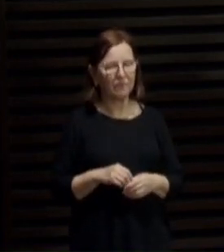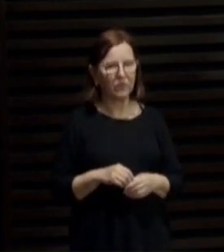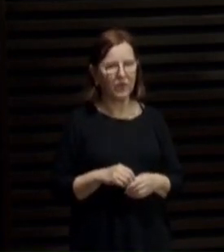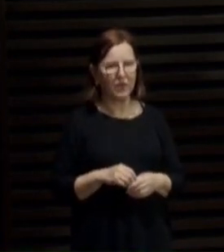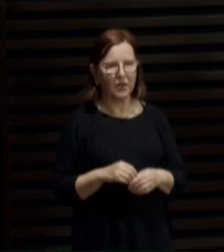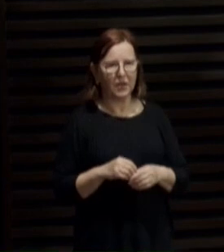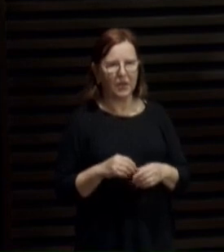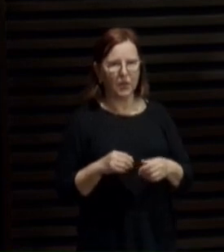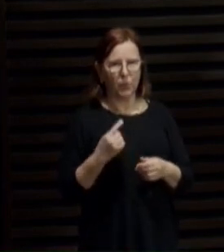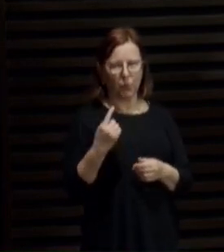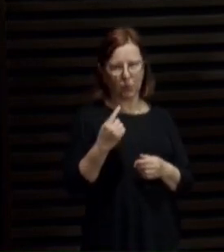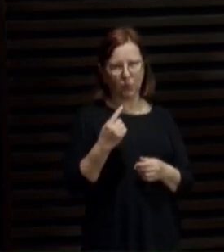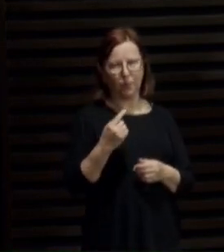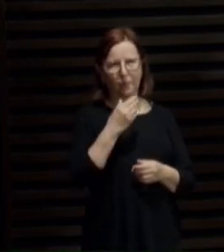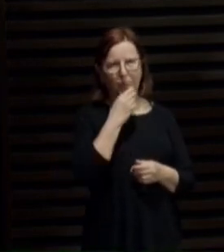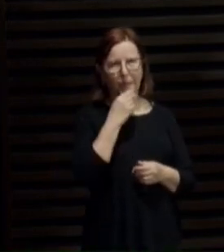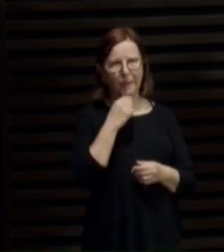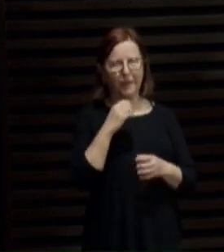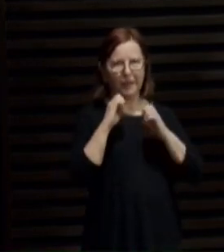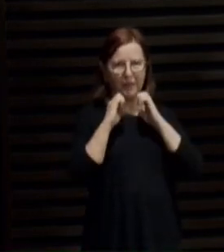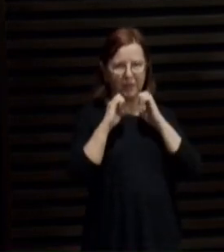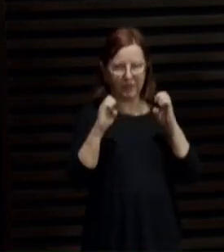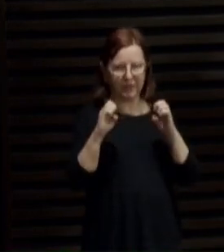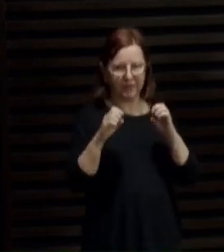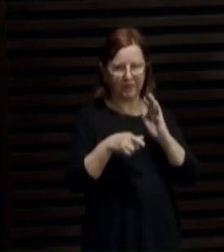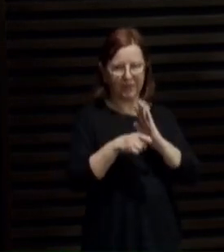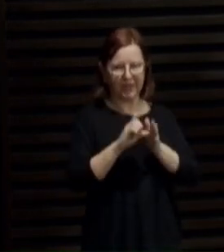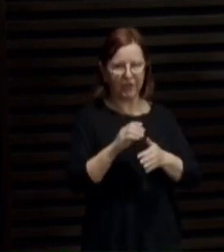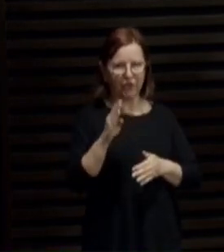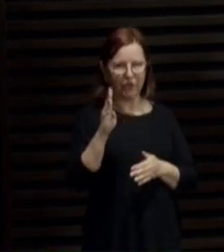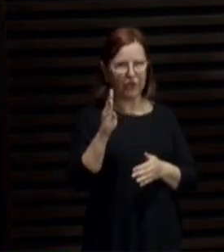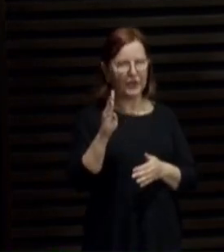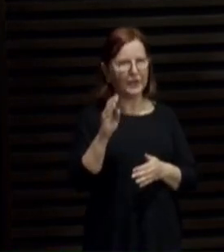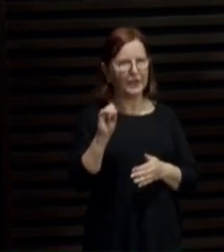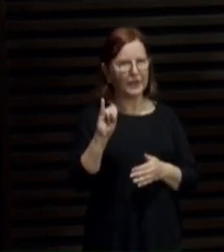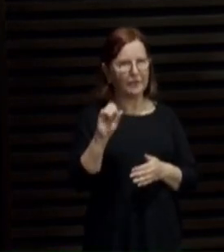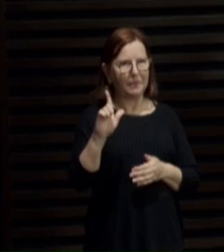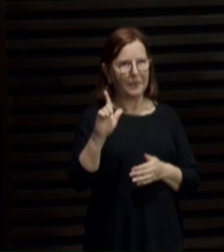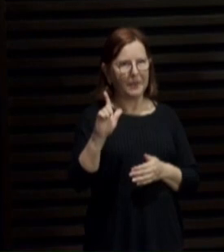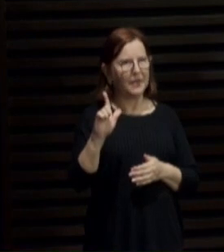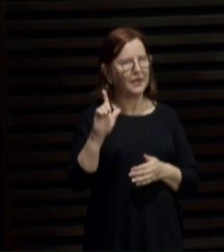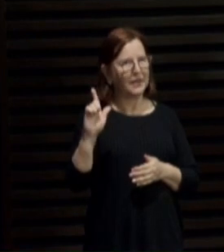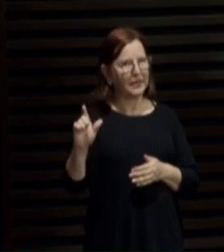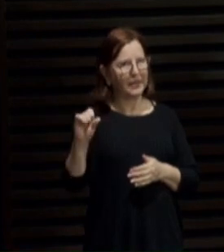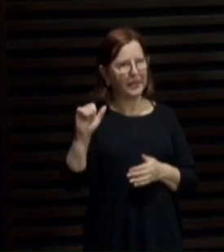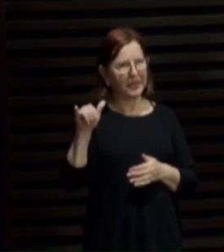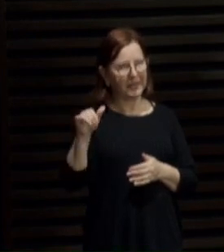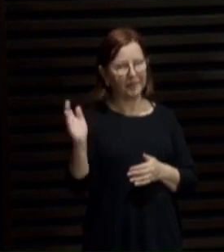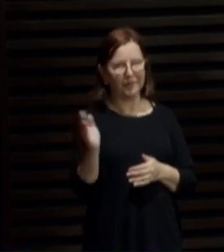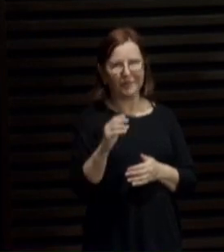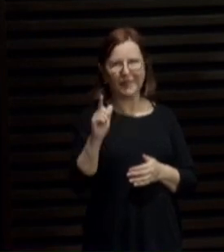o evangelista antes de Billy Graham nos Estados Unidos, que foi muito precioso. Mas